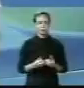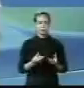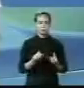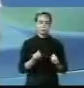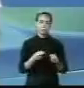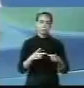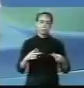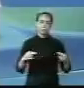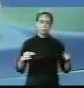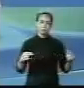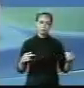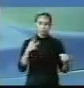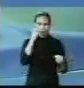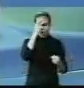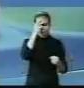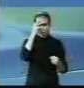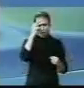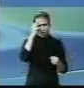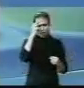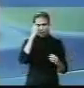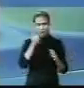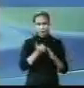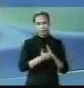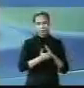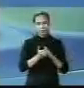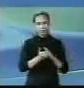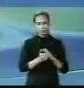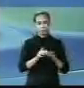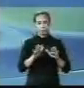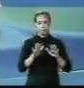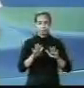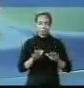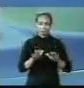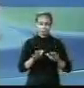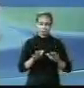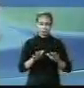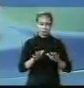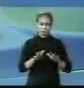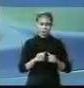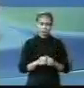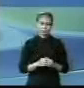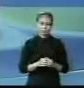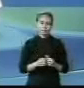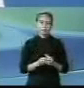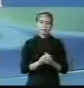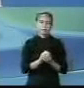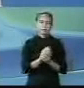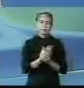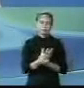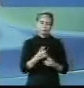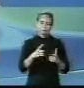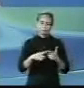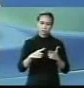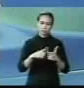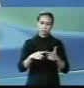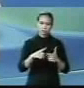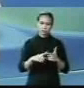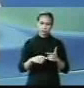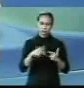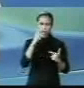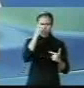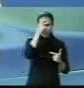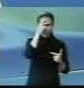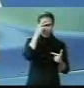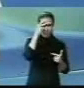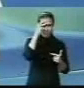rede vai começar a bloquear. Isso vai causar um estresse no usuário, porque ele vai querer acessar alguma coisa que não é do trabalho em um momento